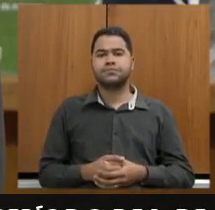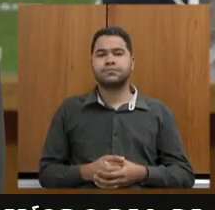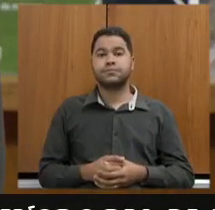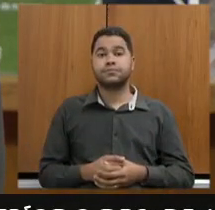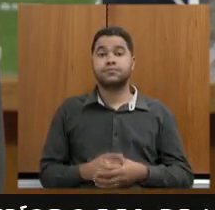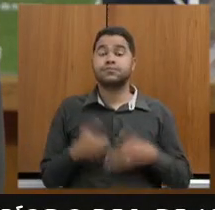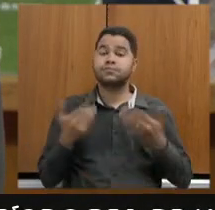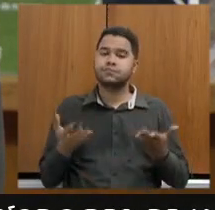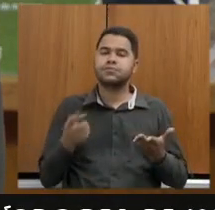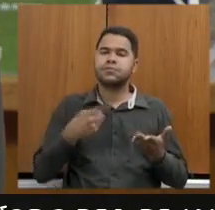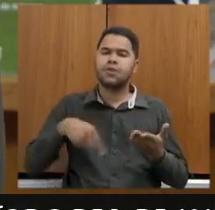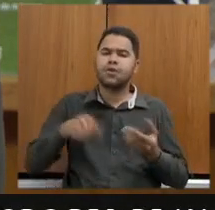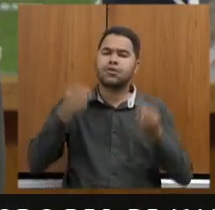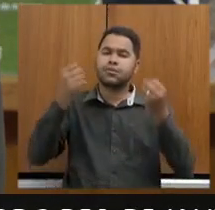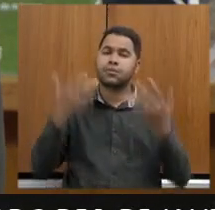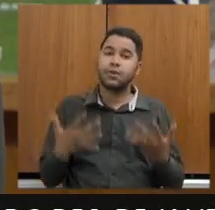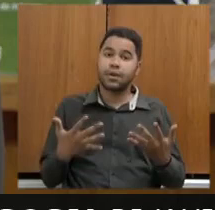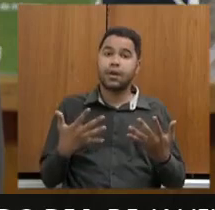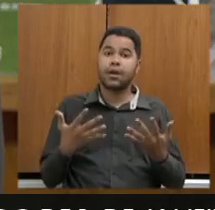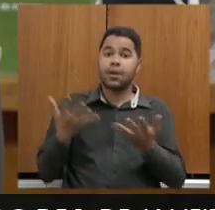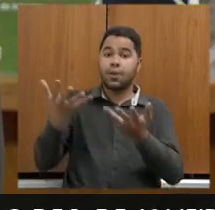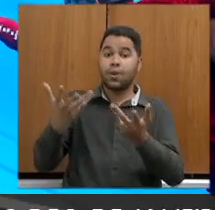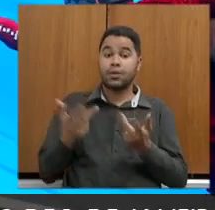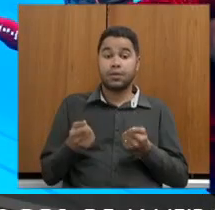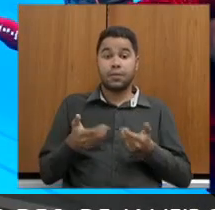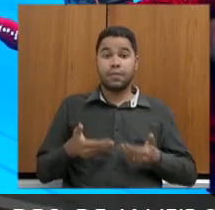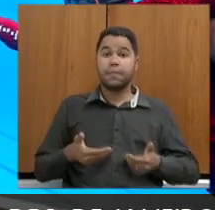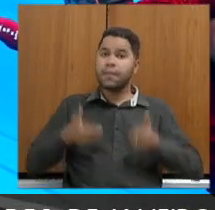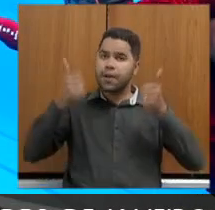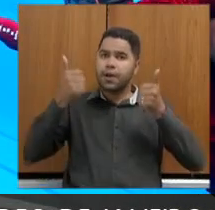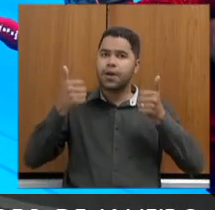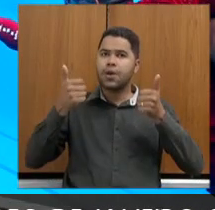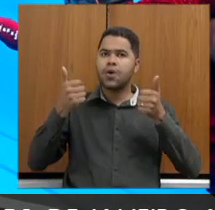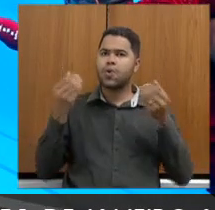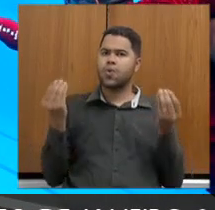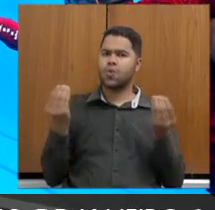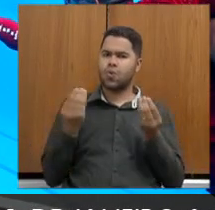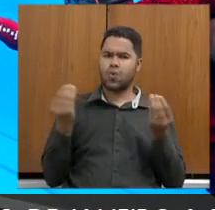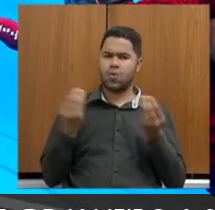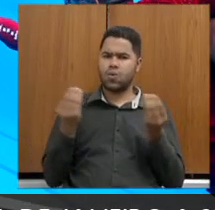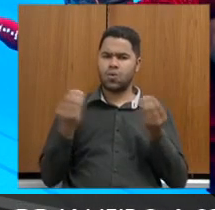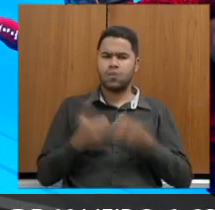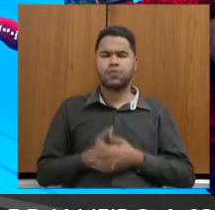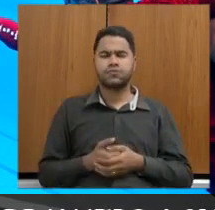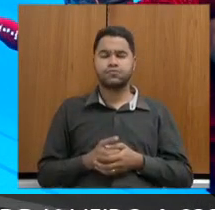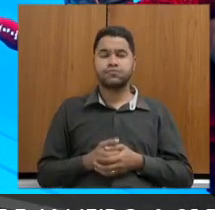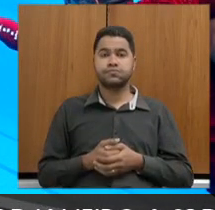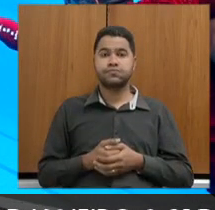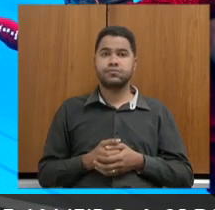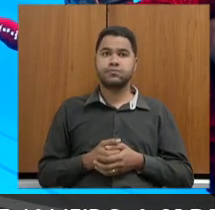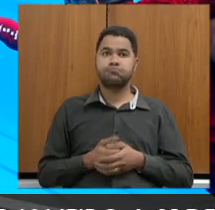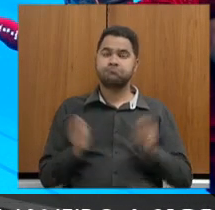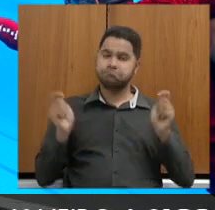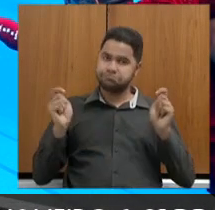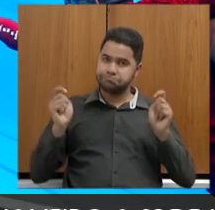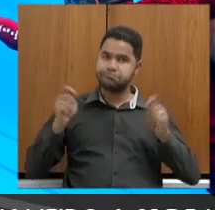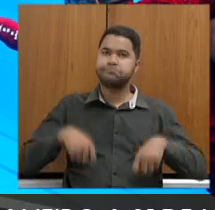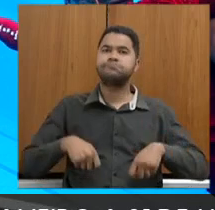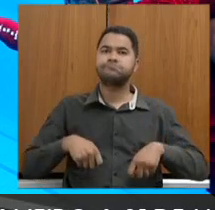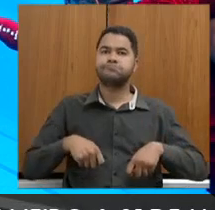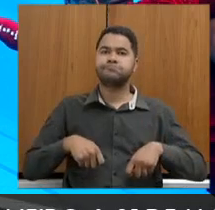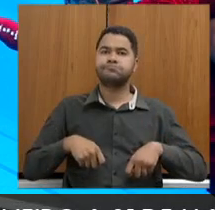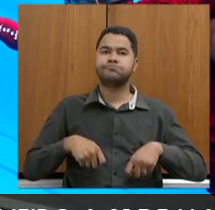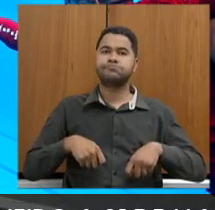Oi e aí a gente vai falar um pouquinho sobre o atender melhor como é que é o atender melhor é ter uma condição